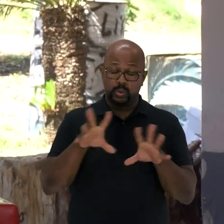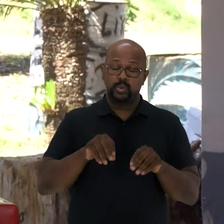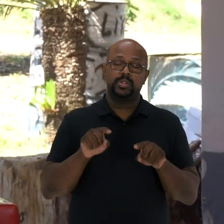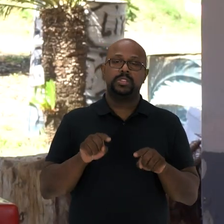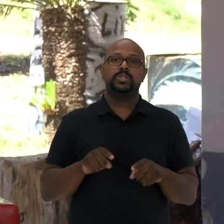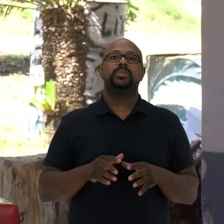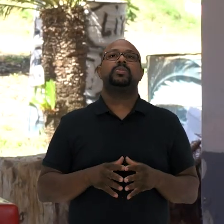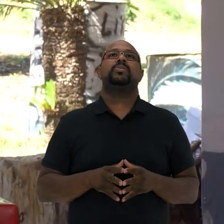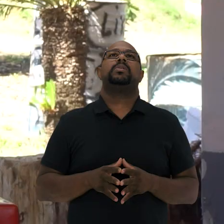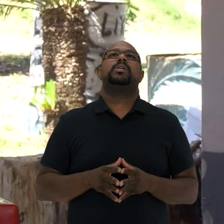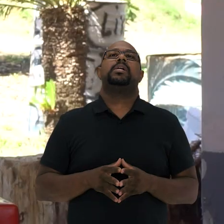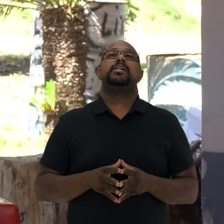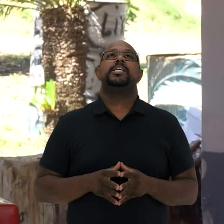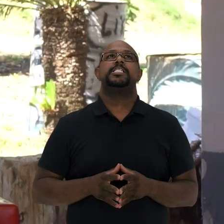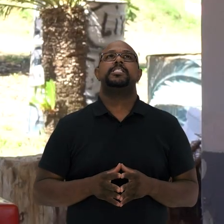E tudo isso